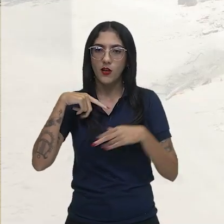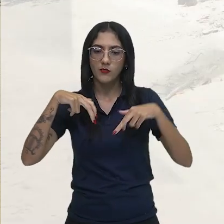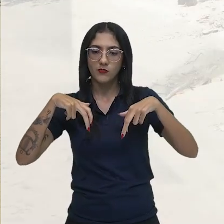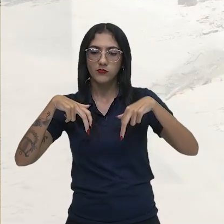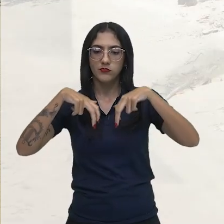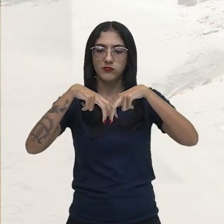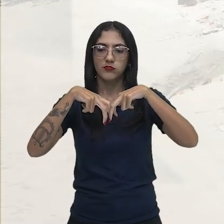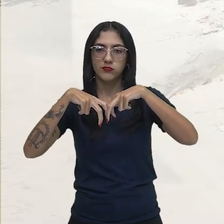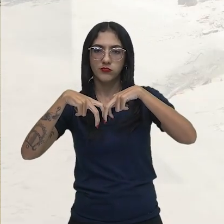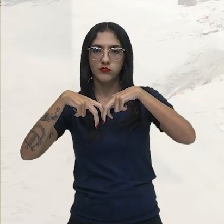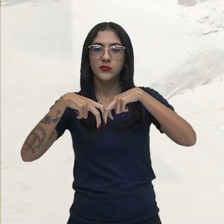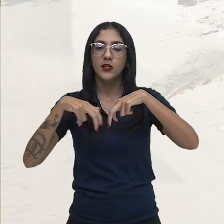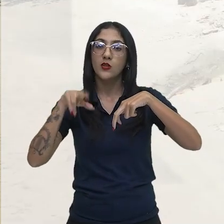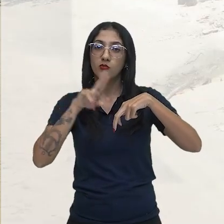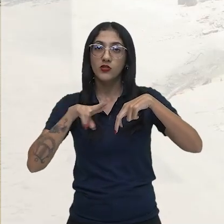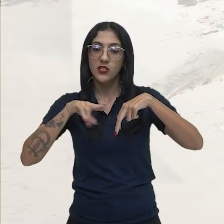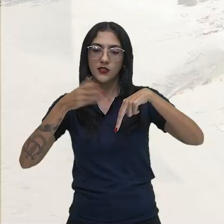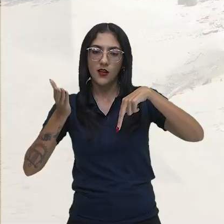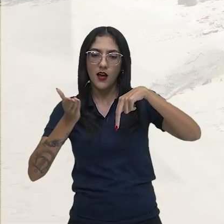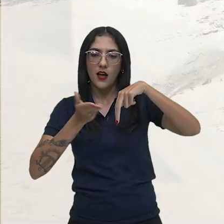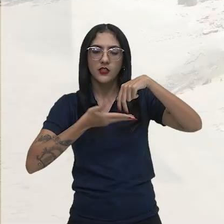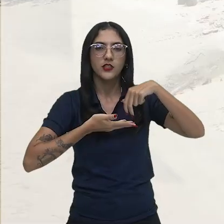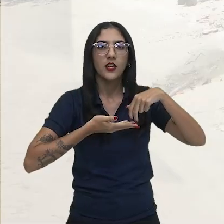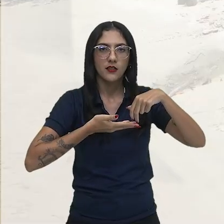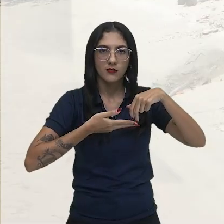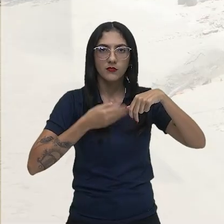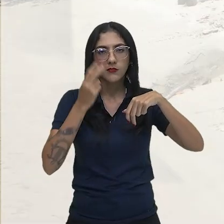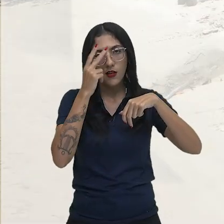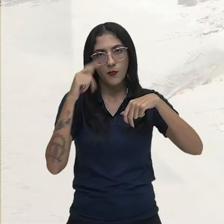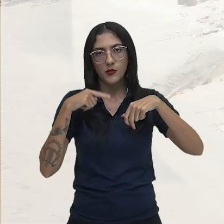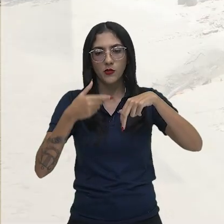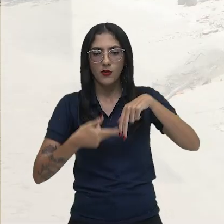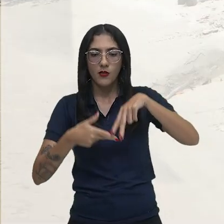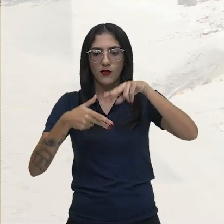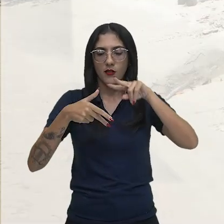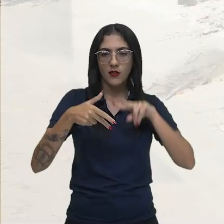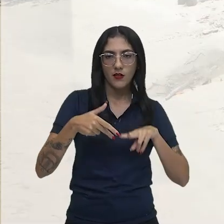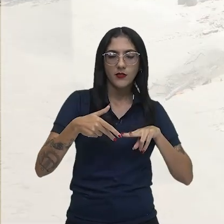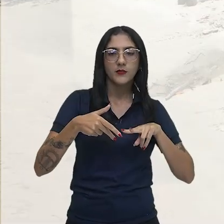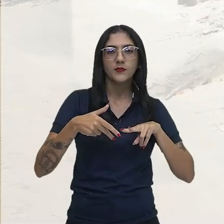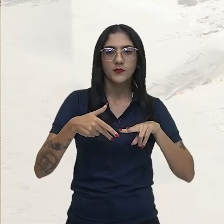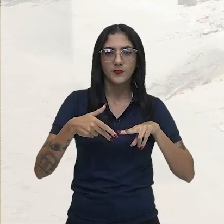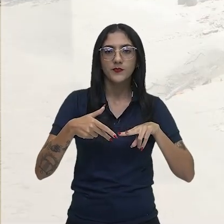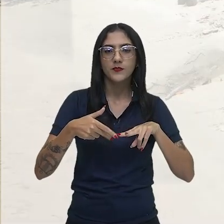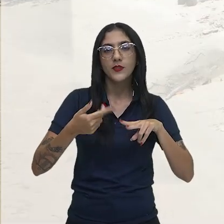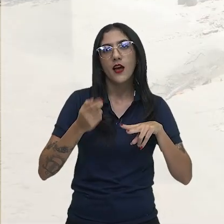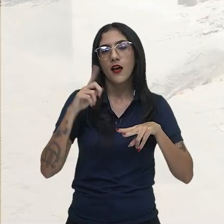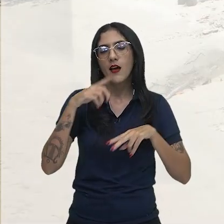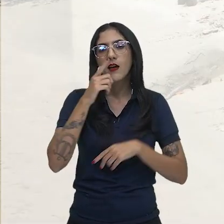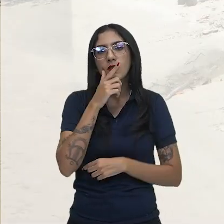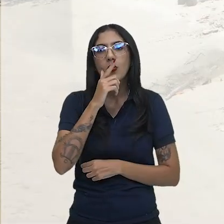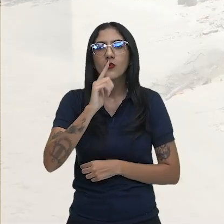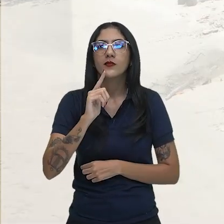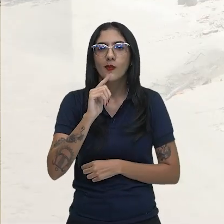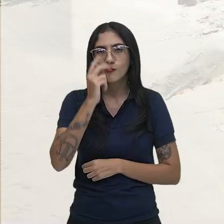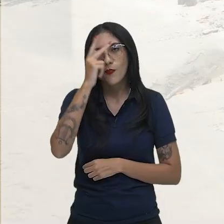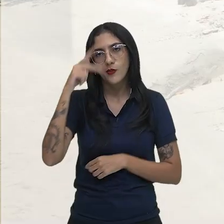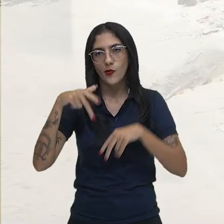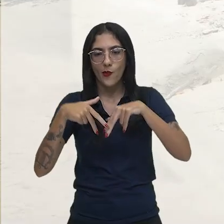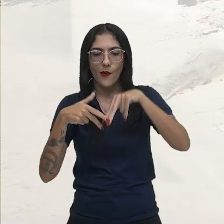na verdade ele aplica o golpe da rasteira aí no seu oponente, ó, na perna da frente. E chega no seu objetivo, que